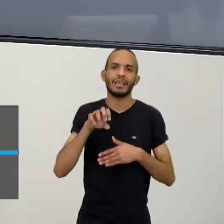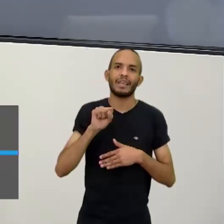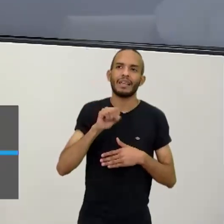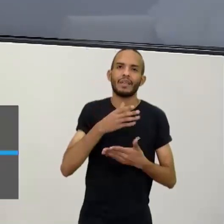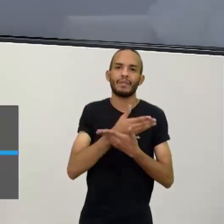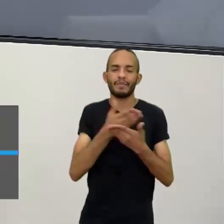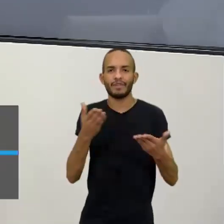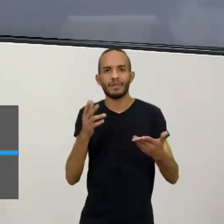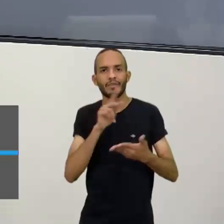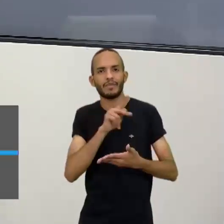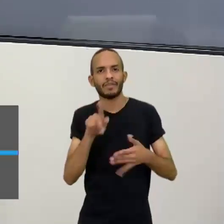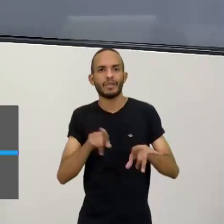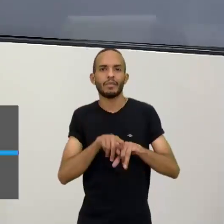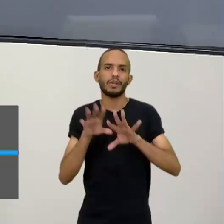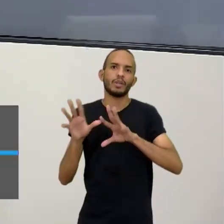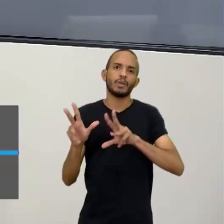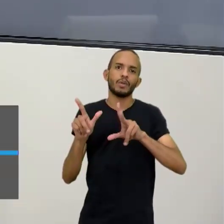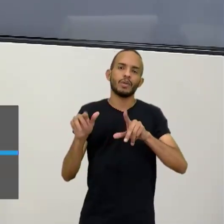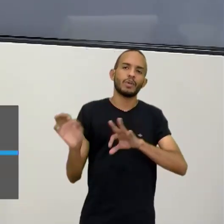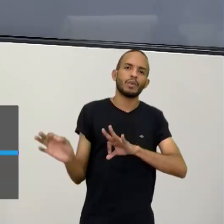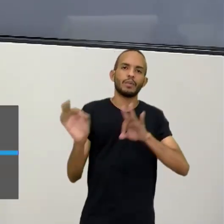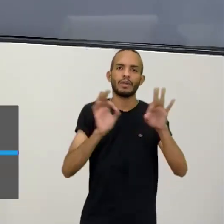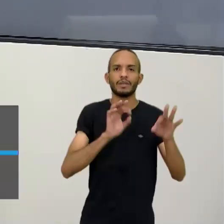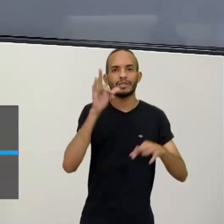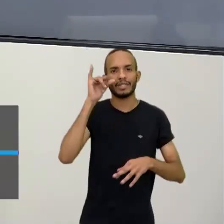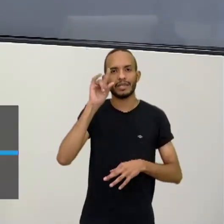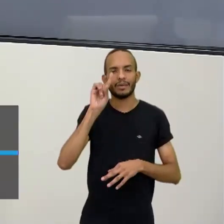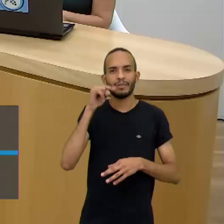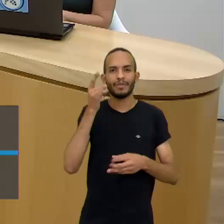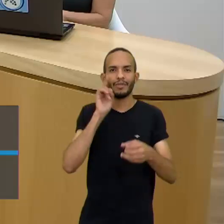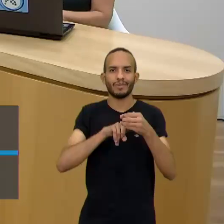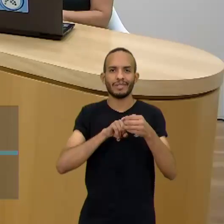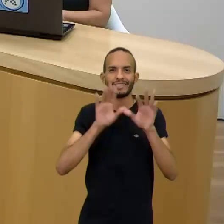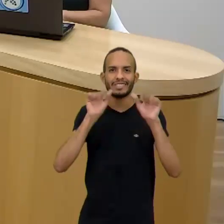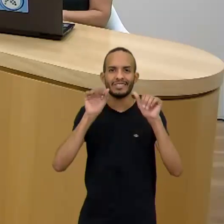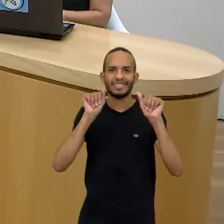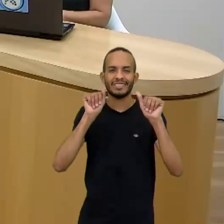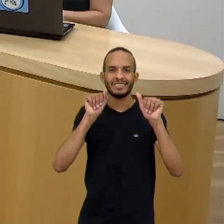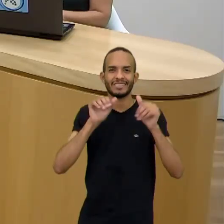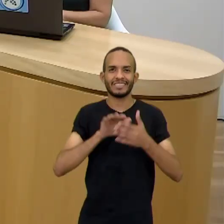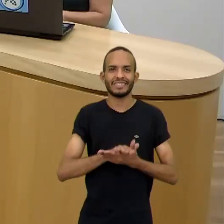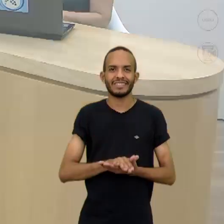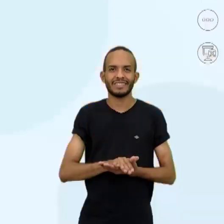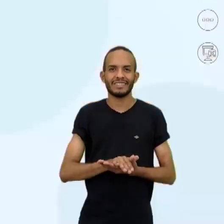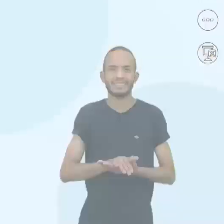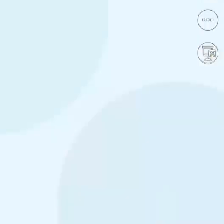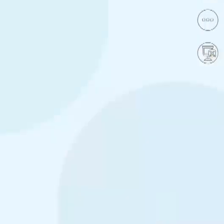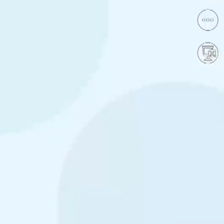professores. Obrigada, pessoal que está acompanhando aqui no Instagram. E a gente volta segunda. Tchau, tchau.